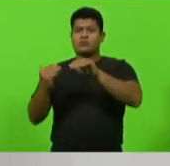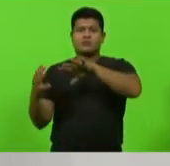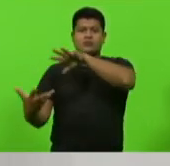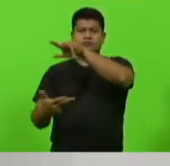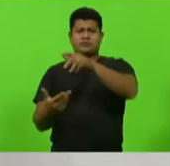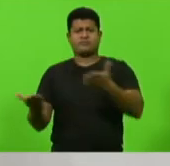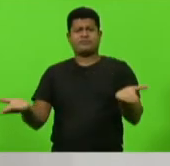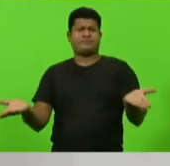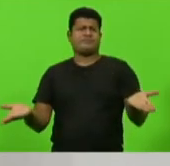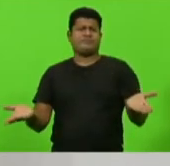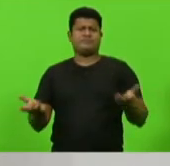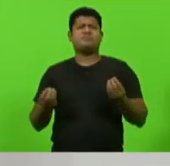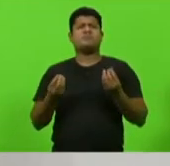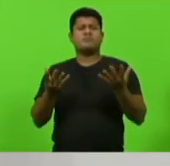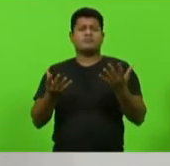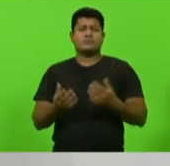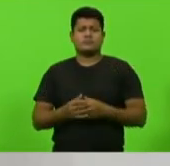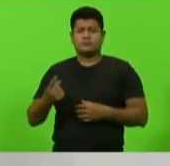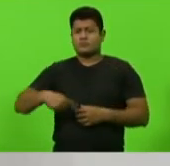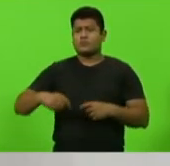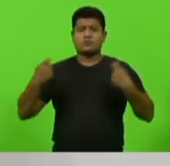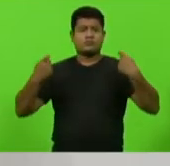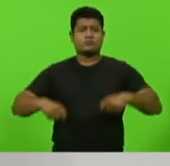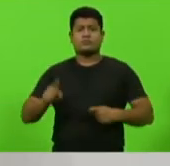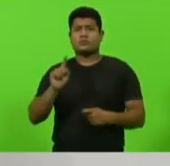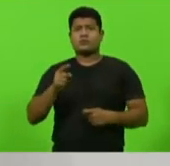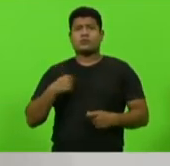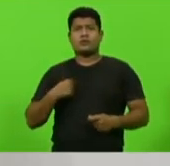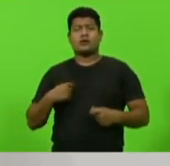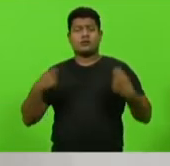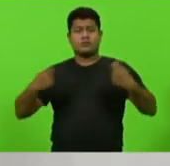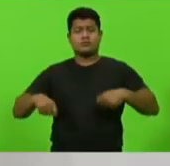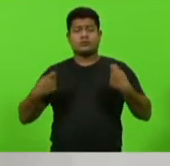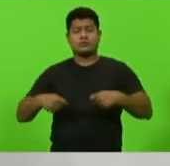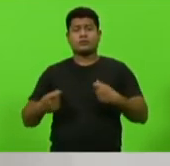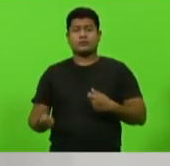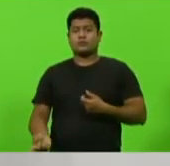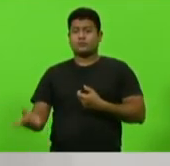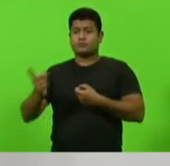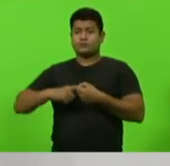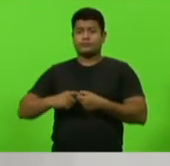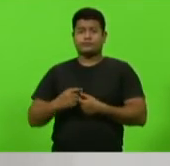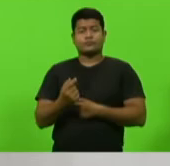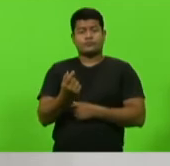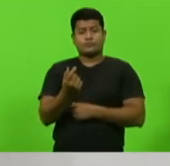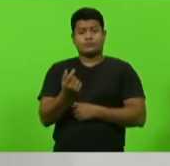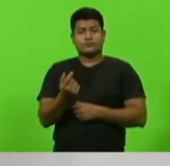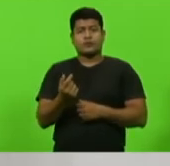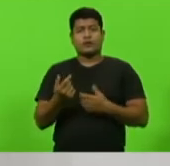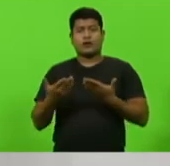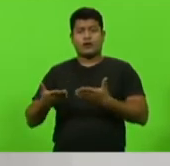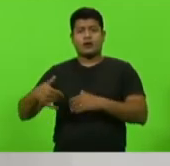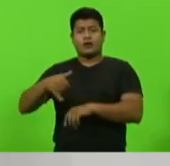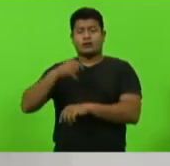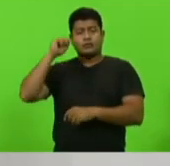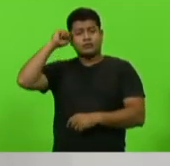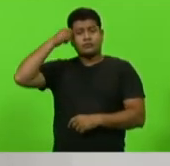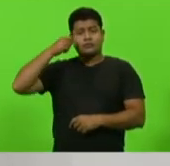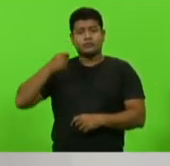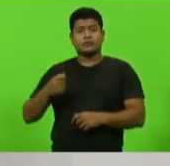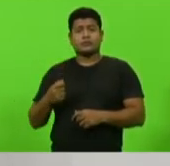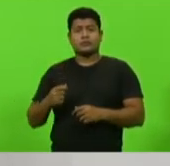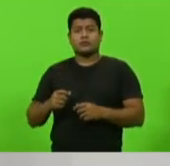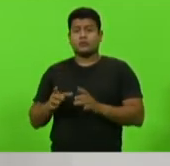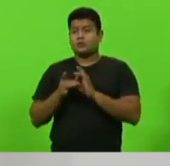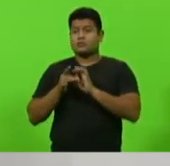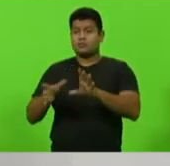que isso? Nós não precisamos. É simples. É retornar essas empresas, retornar o nosso petróleo, deixar nossas refinarias produzirem, que nós